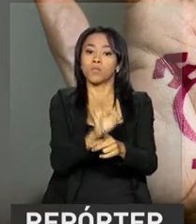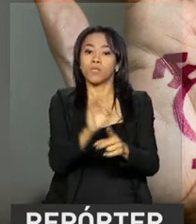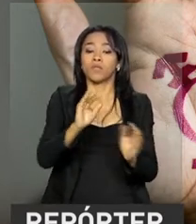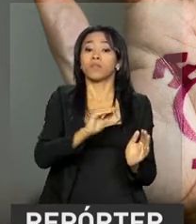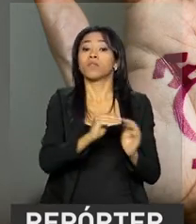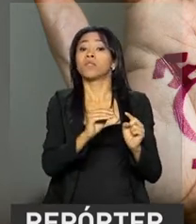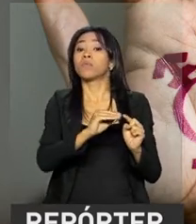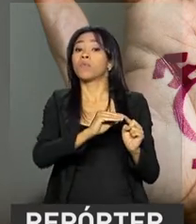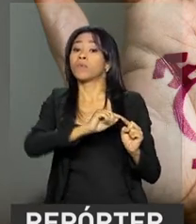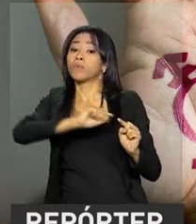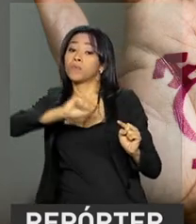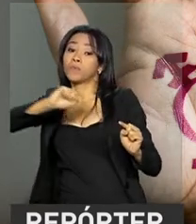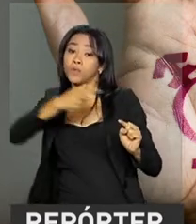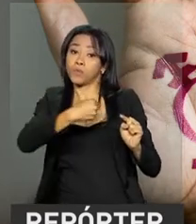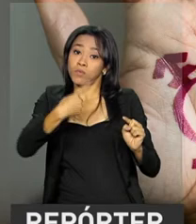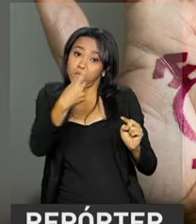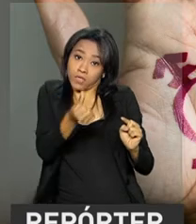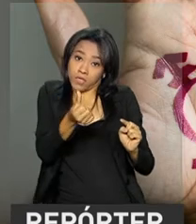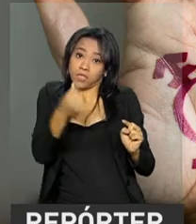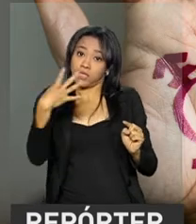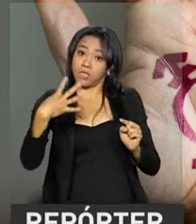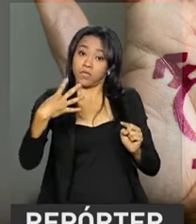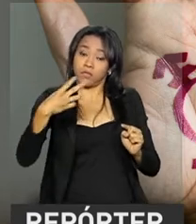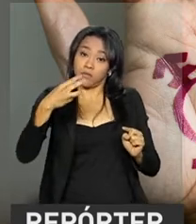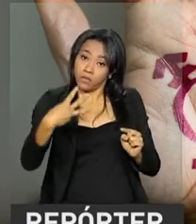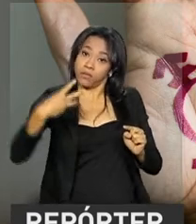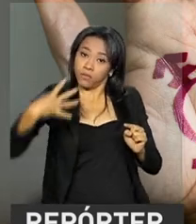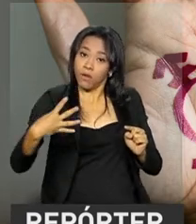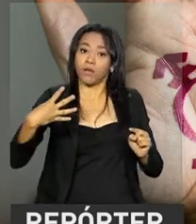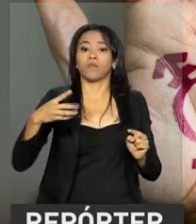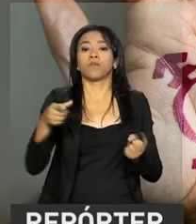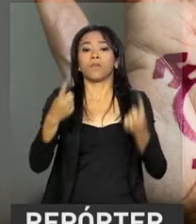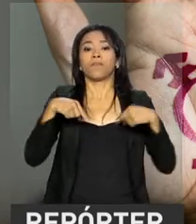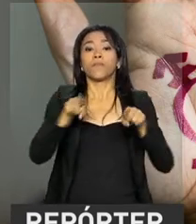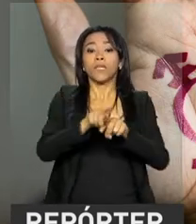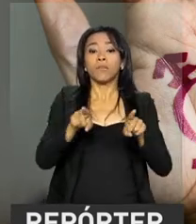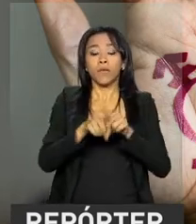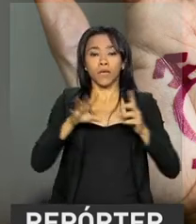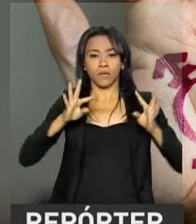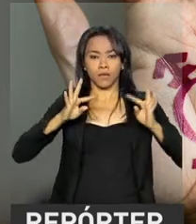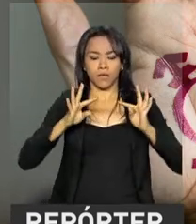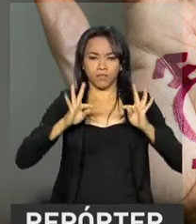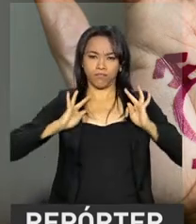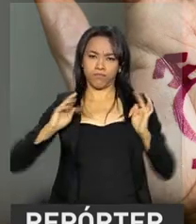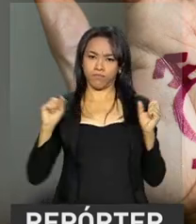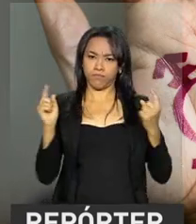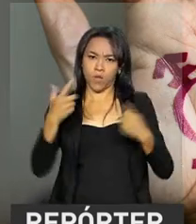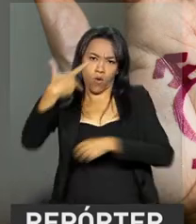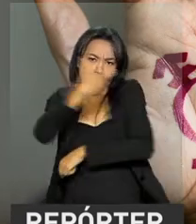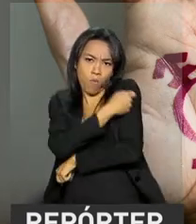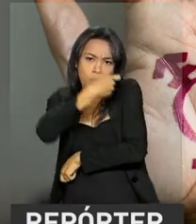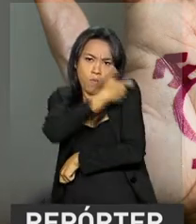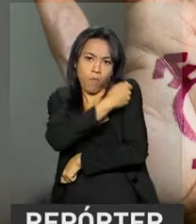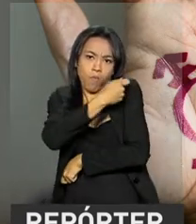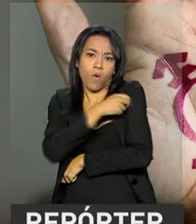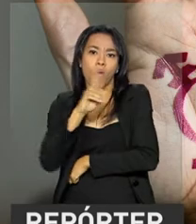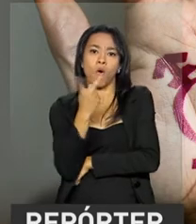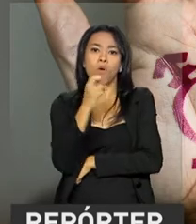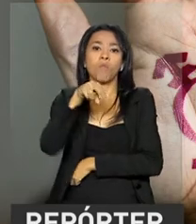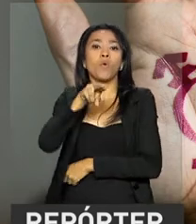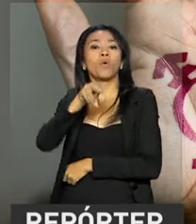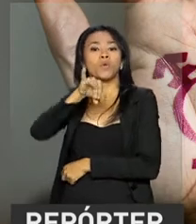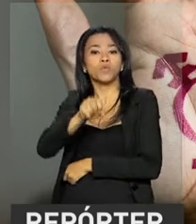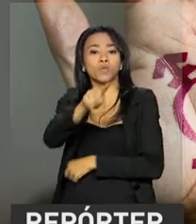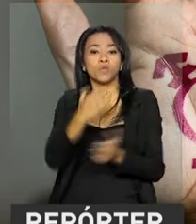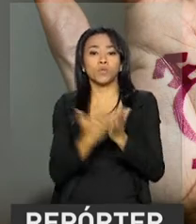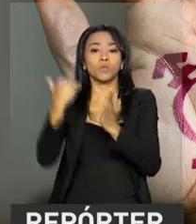34 em 2016 a terapia hormonal no processo transexualizador também subiu de 52 para